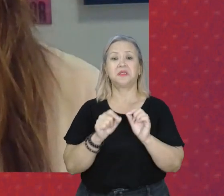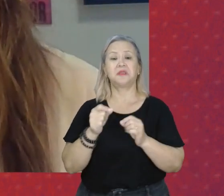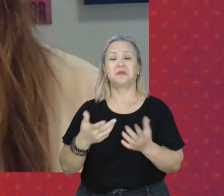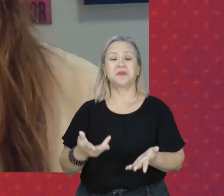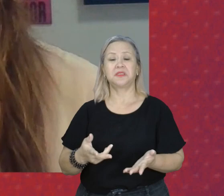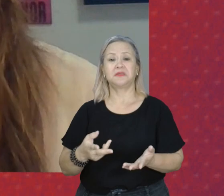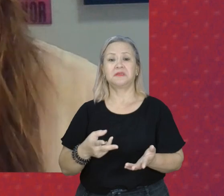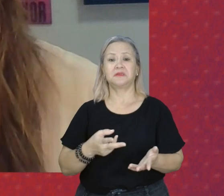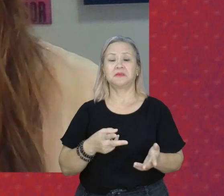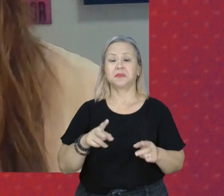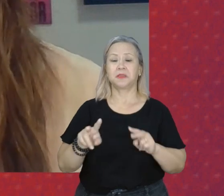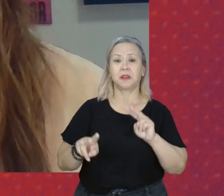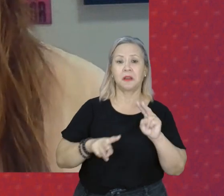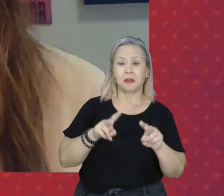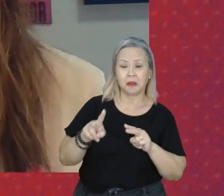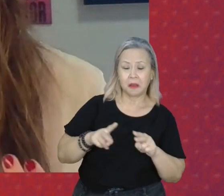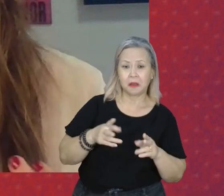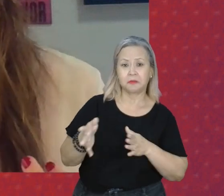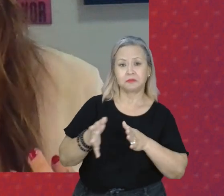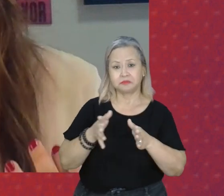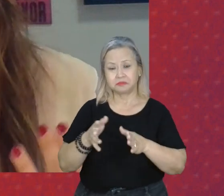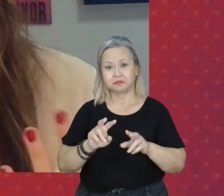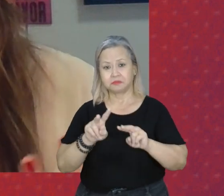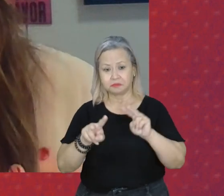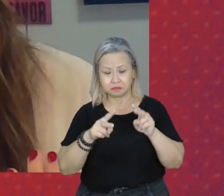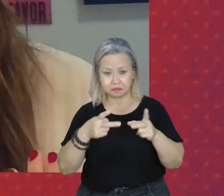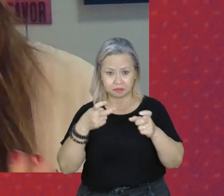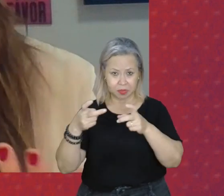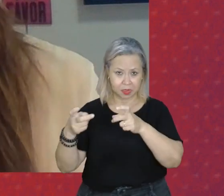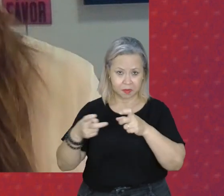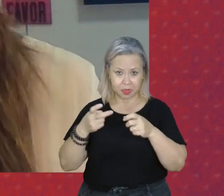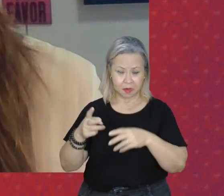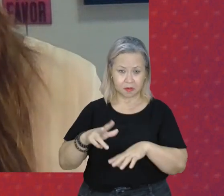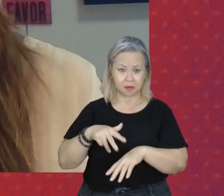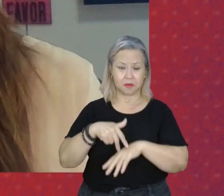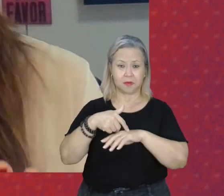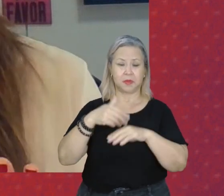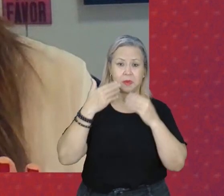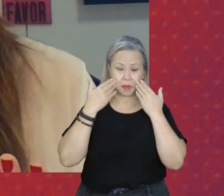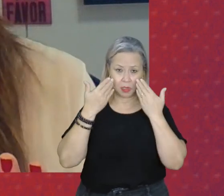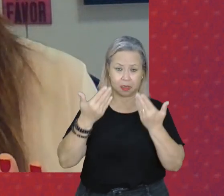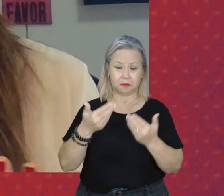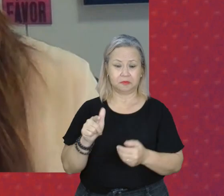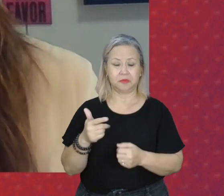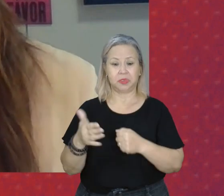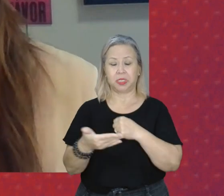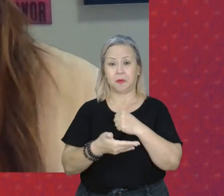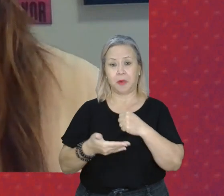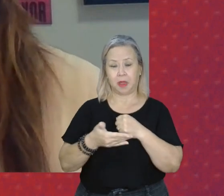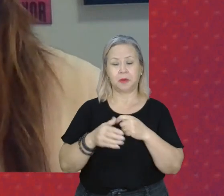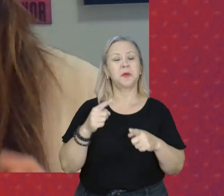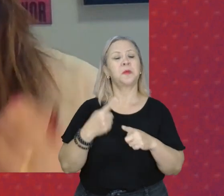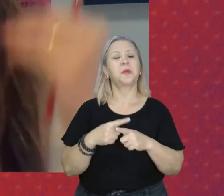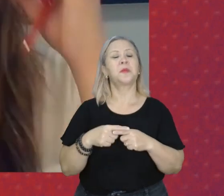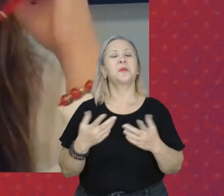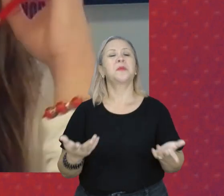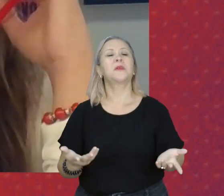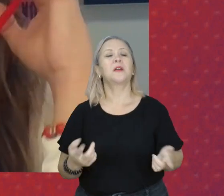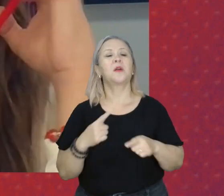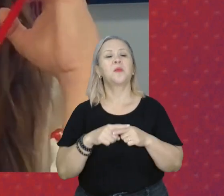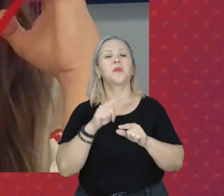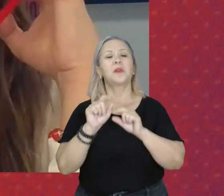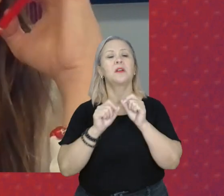tanta viabilidade, né, de se apresentar, não teria tanta base. E aí, por quê? Né? A gente pergunta por que